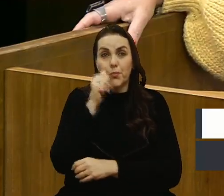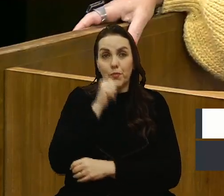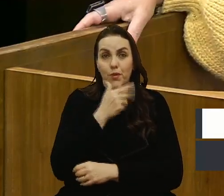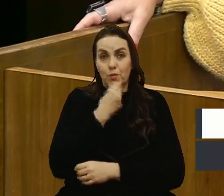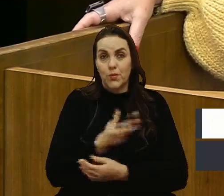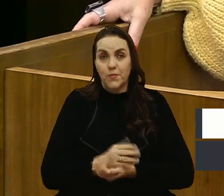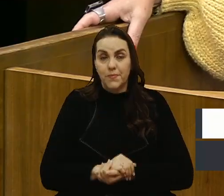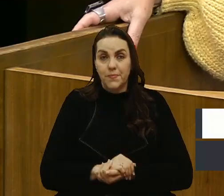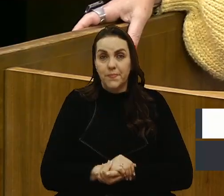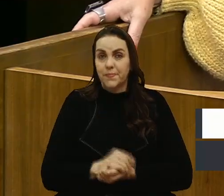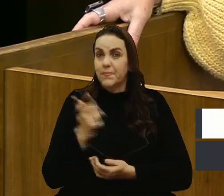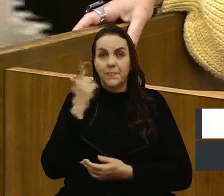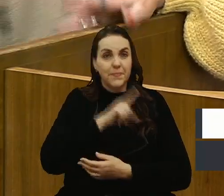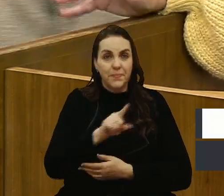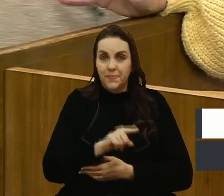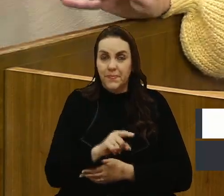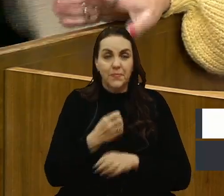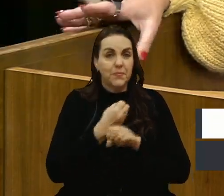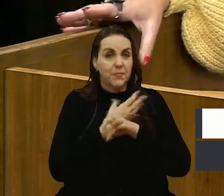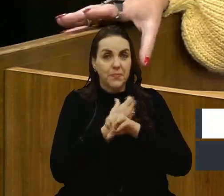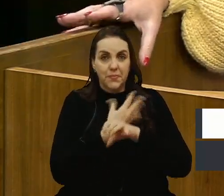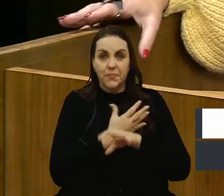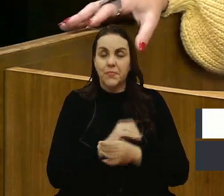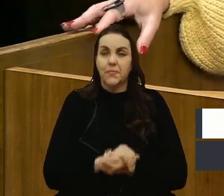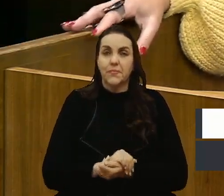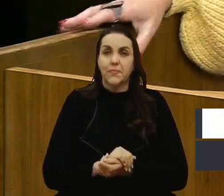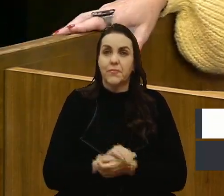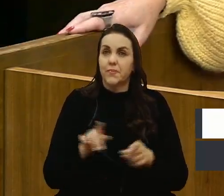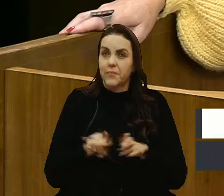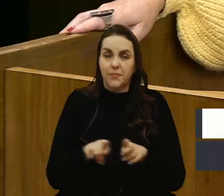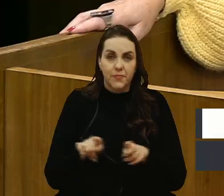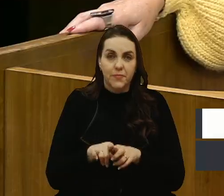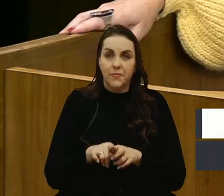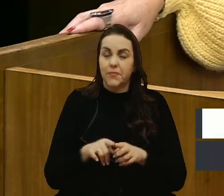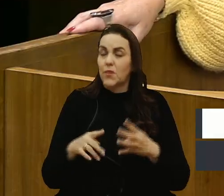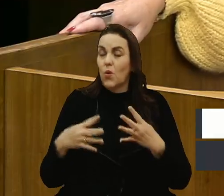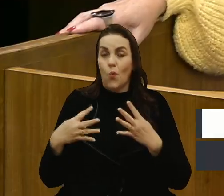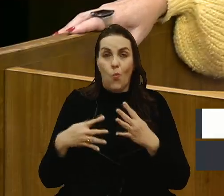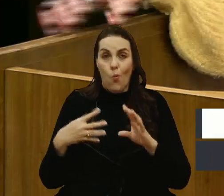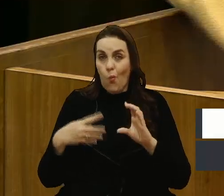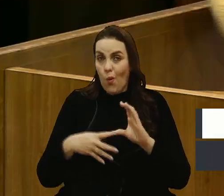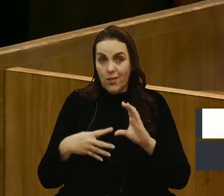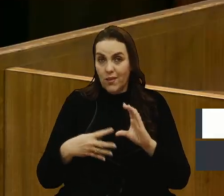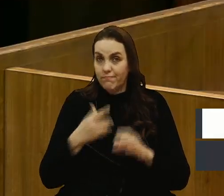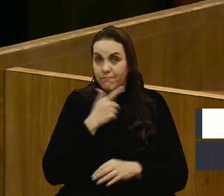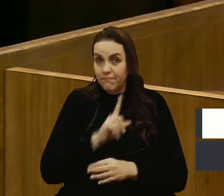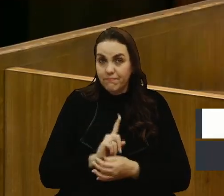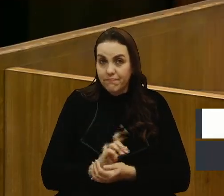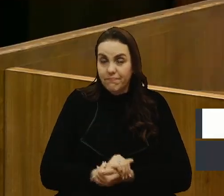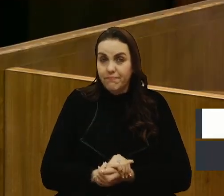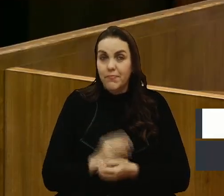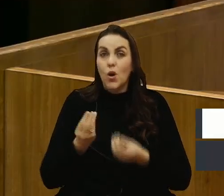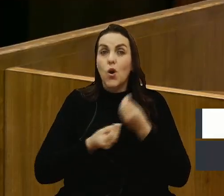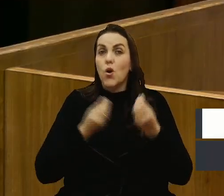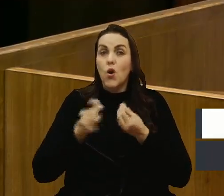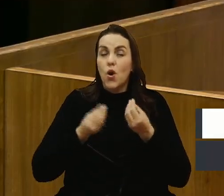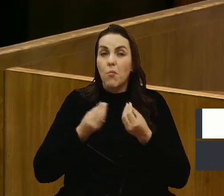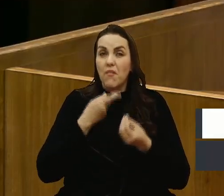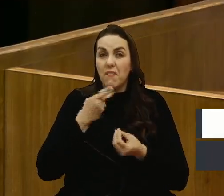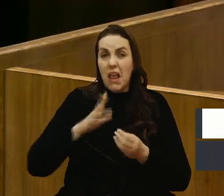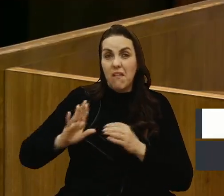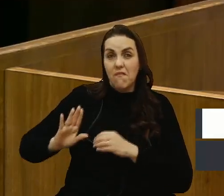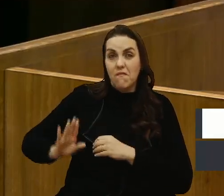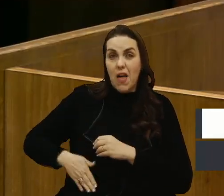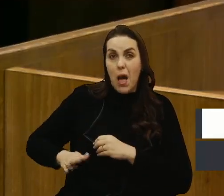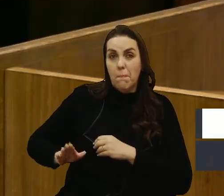professores. Não consegui nem na SMED, nem na 4ª CRE. Então, como é que nós vamos dizer para esses vagabundos, como